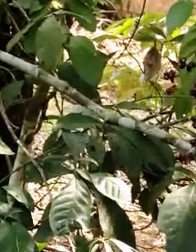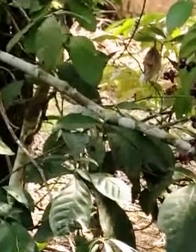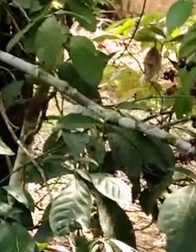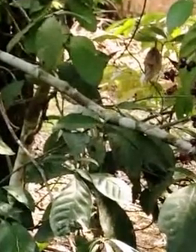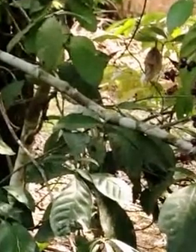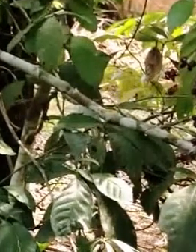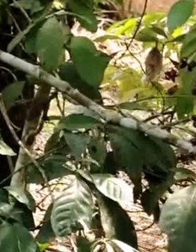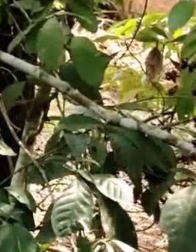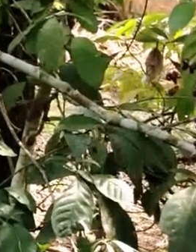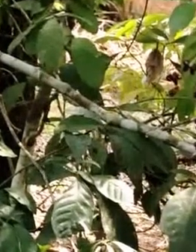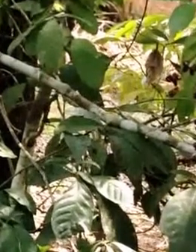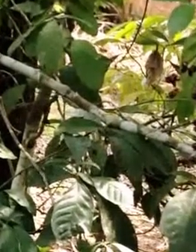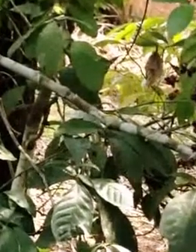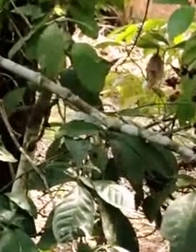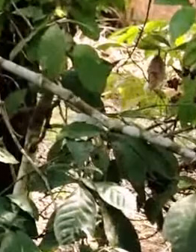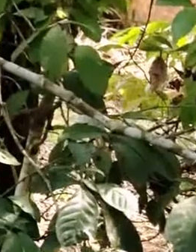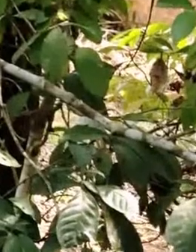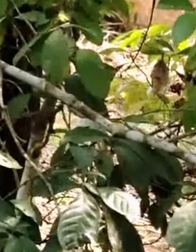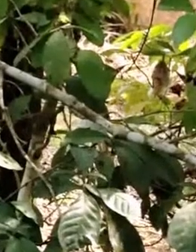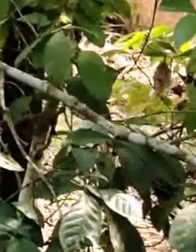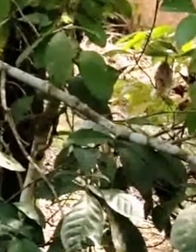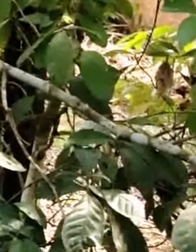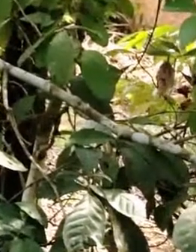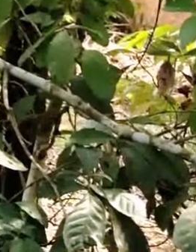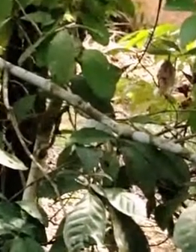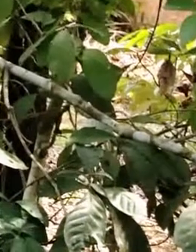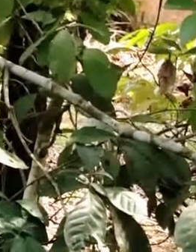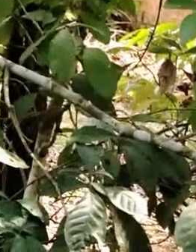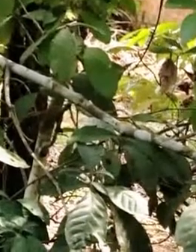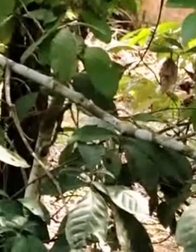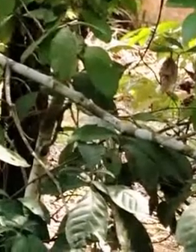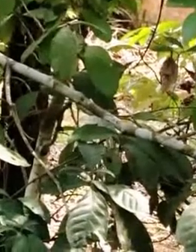soberano e Ele é quem nos